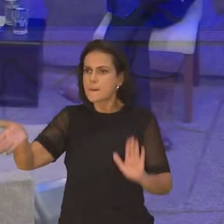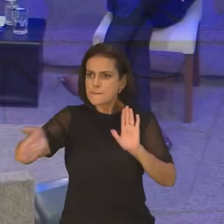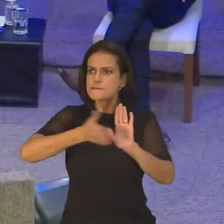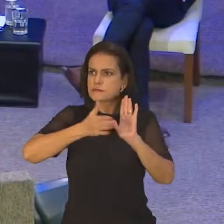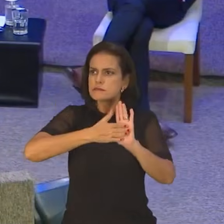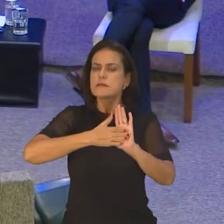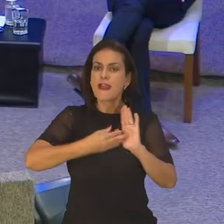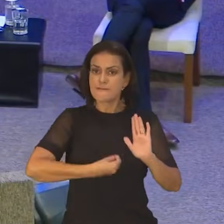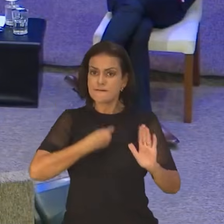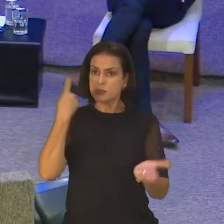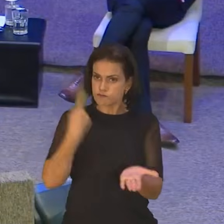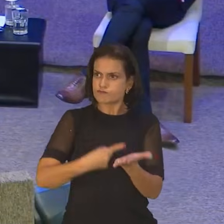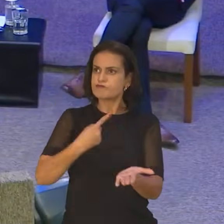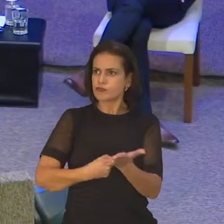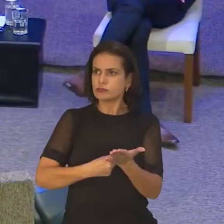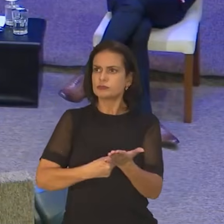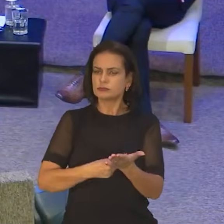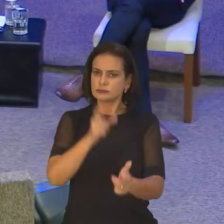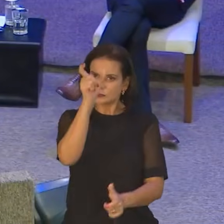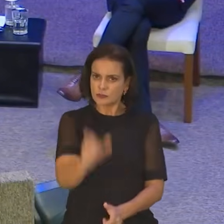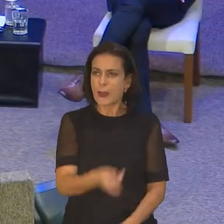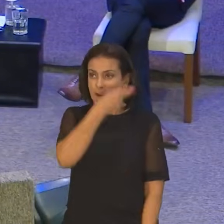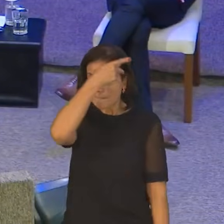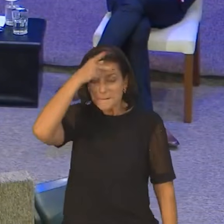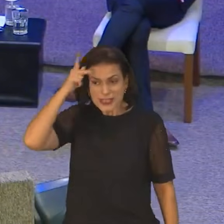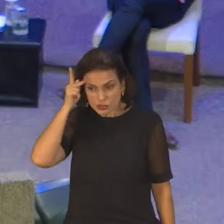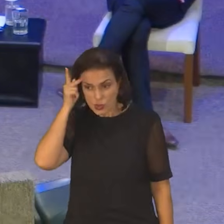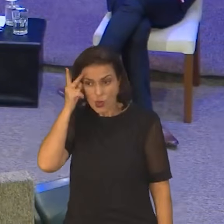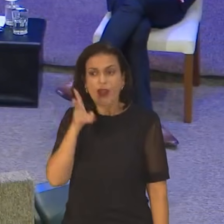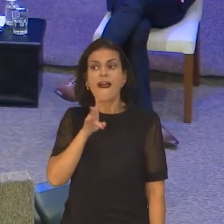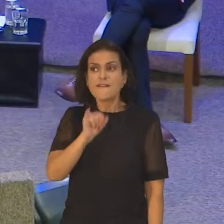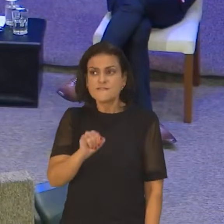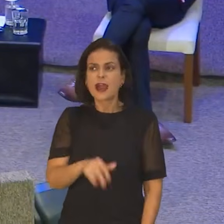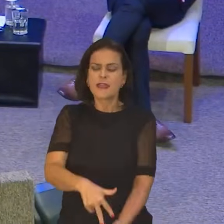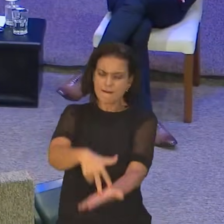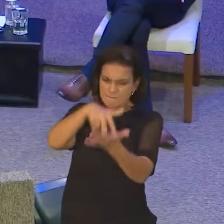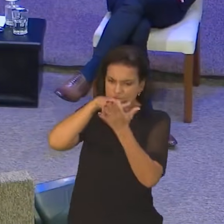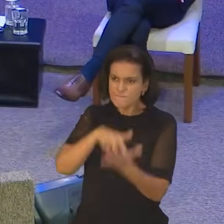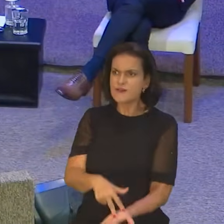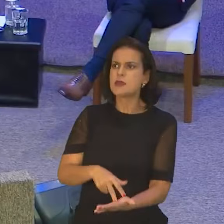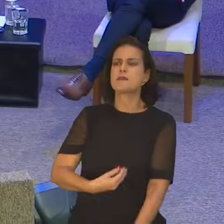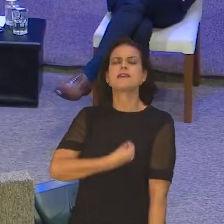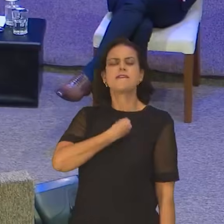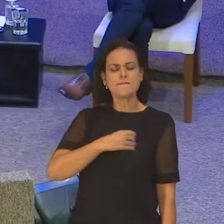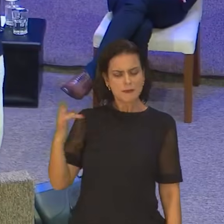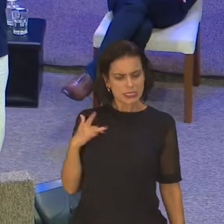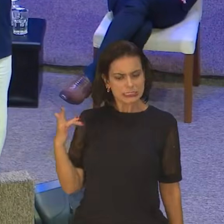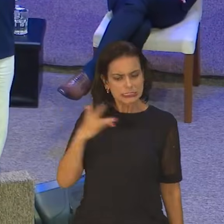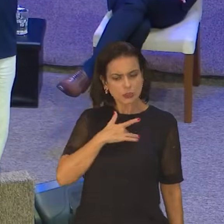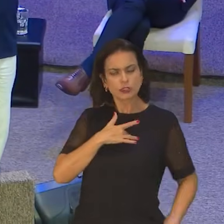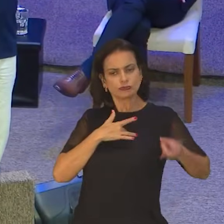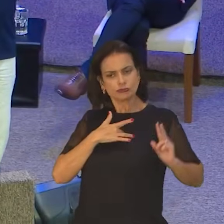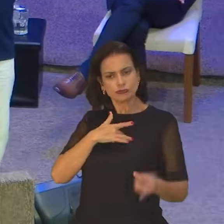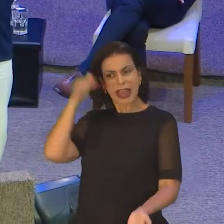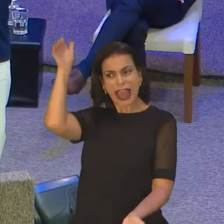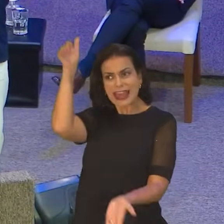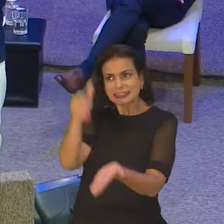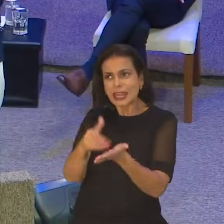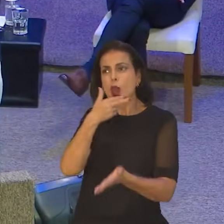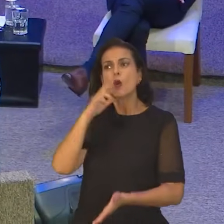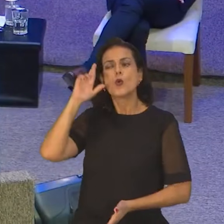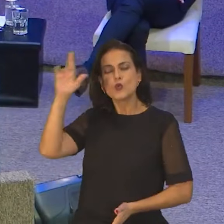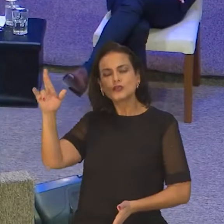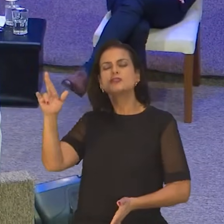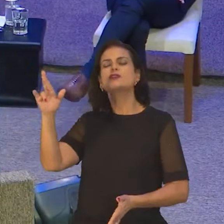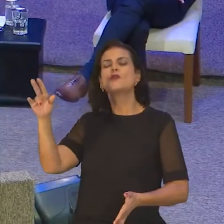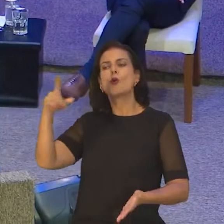de alguém, esse alguém vai ficar firme, forte, vivo, saudável, até que o Senhor completa